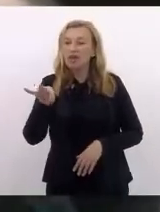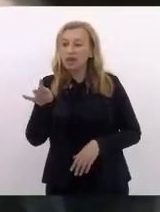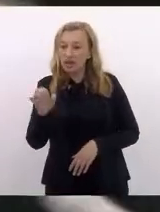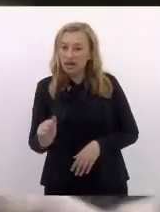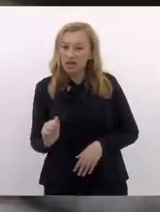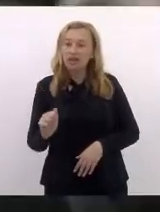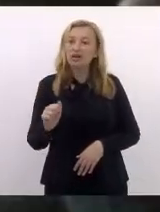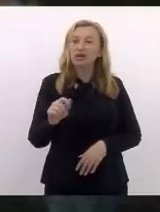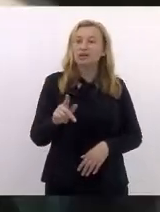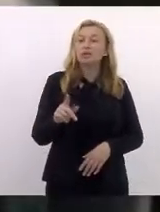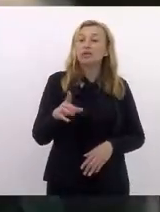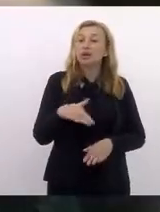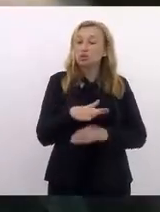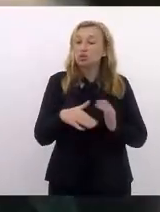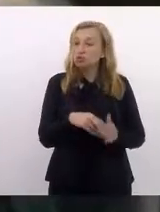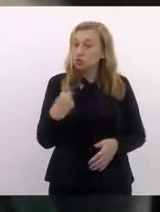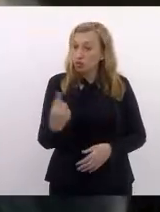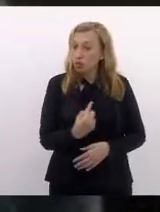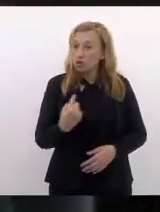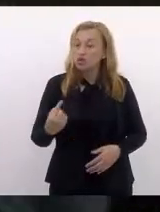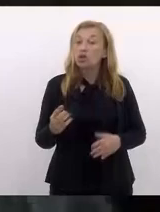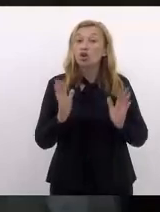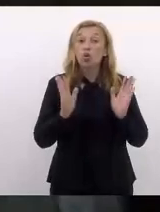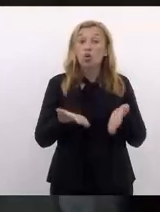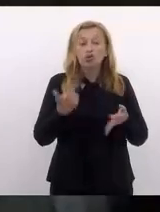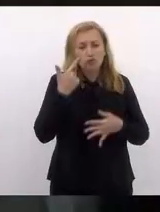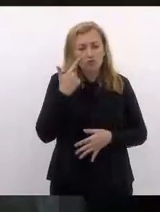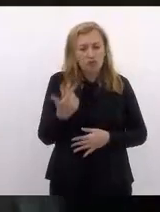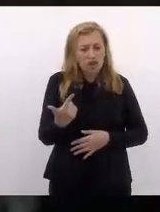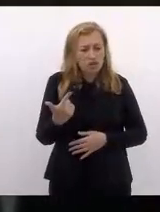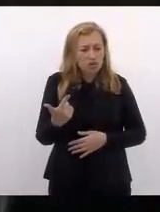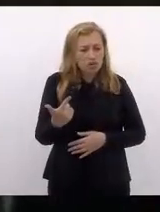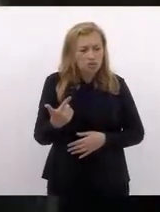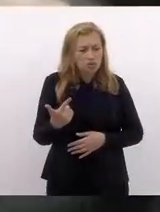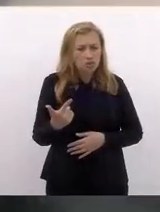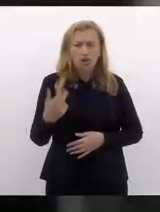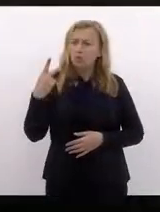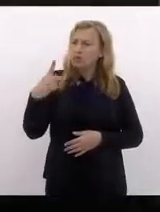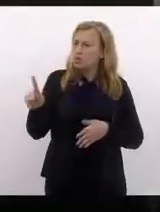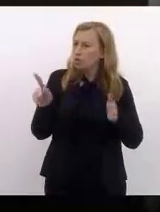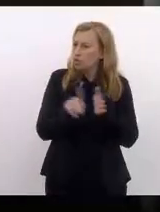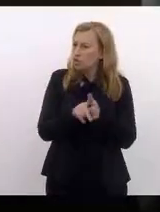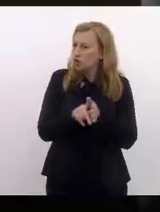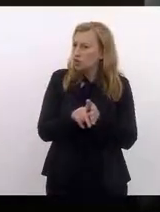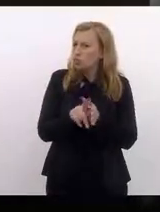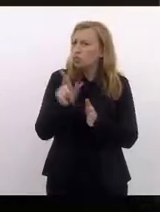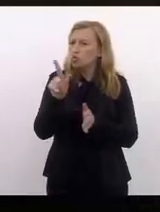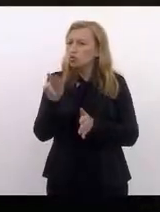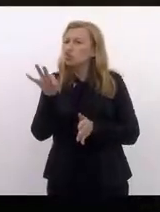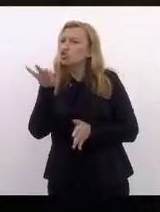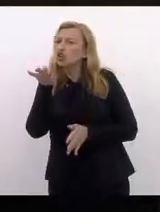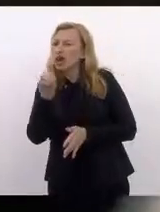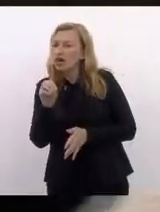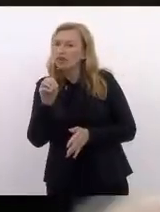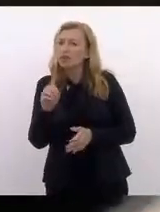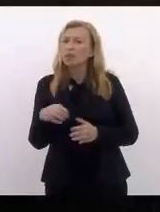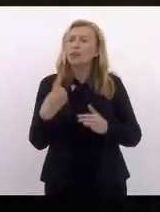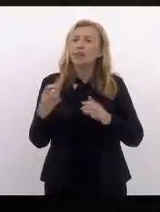Paraíba para todos nós E hoje vejo que através do seu projeto Gustavo